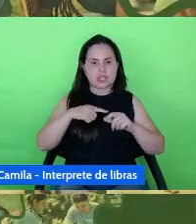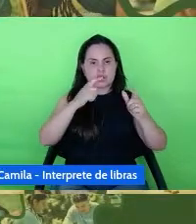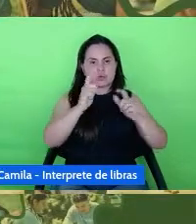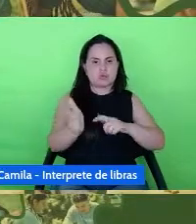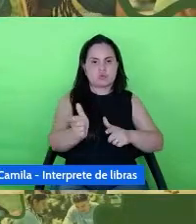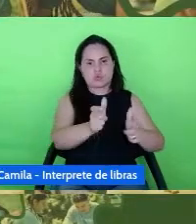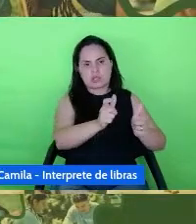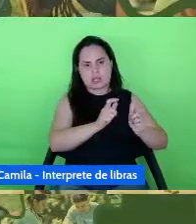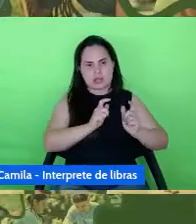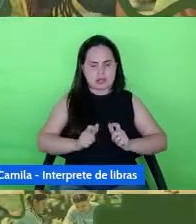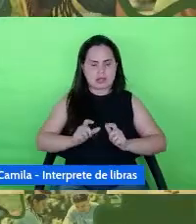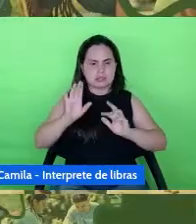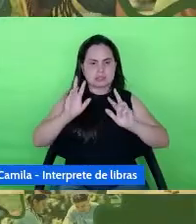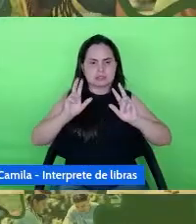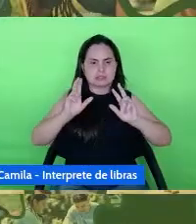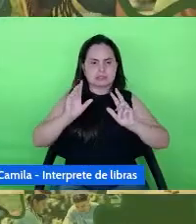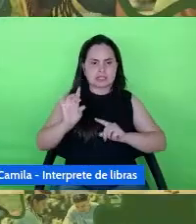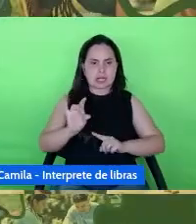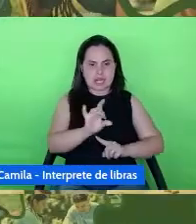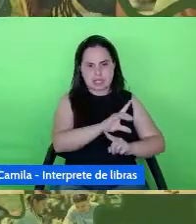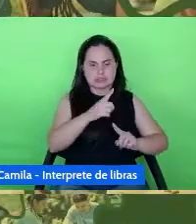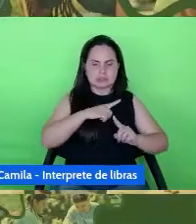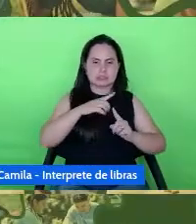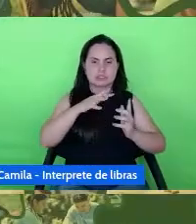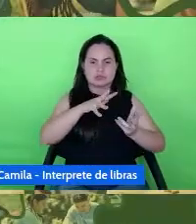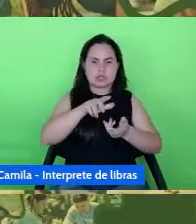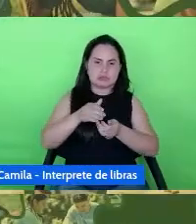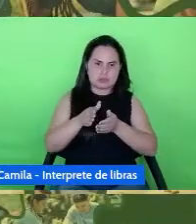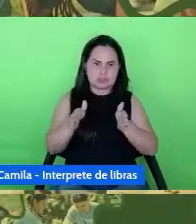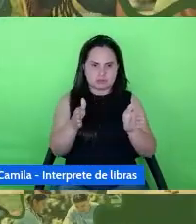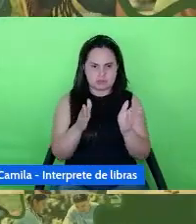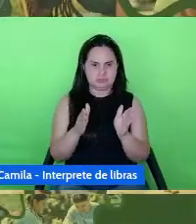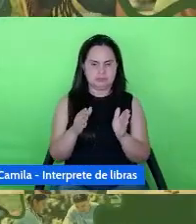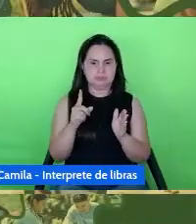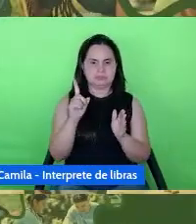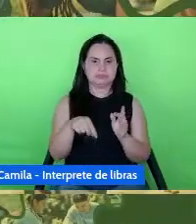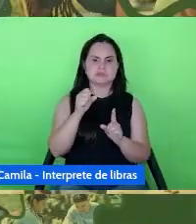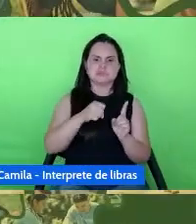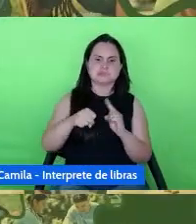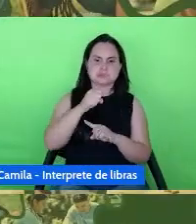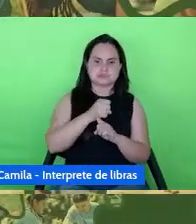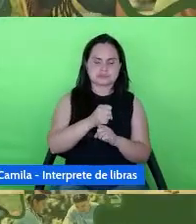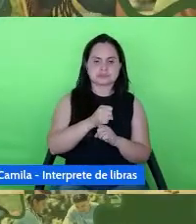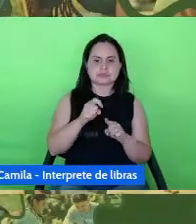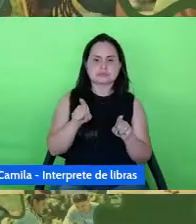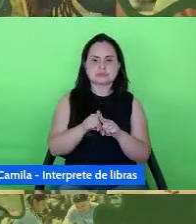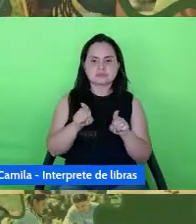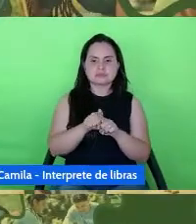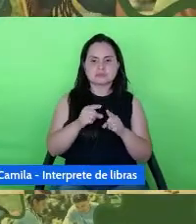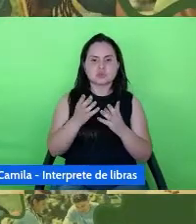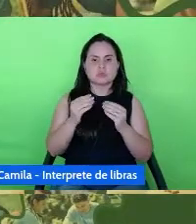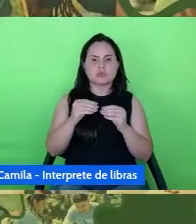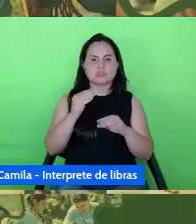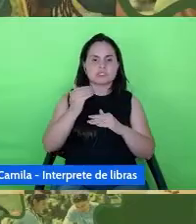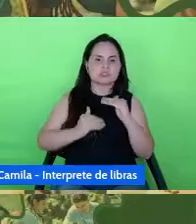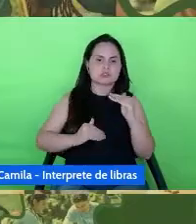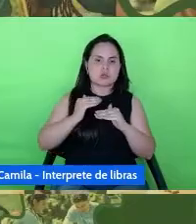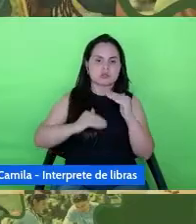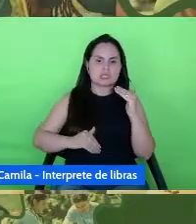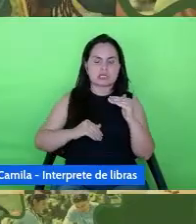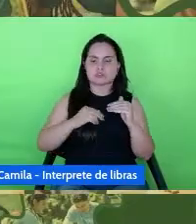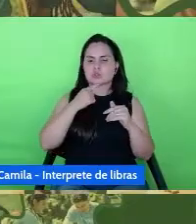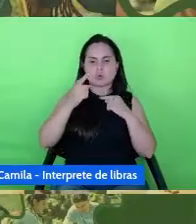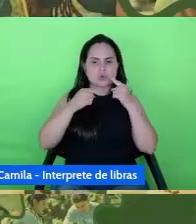cada território tem um caminho para a sustentabilidade, ela é social, sociedades com muita desigualdade, você não consegue proteger